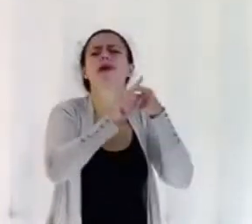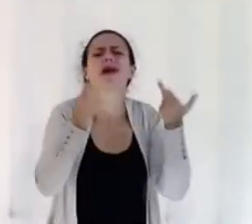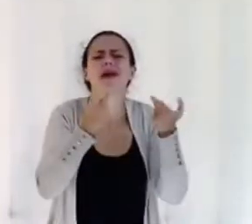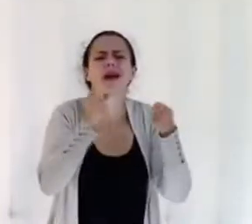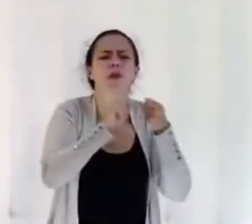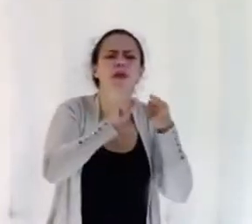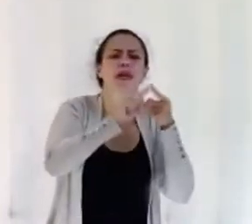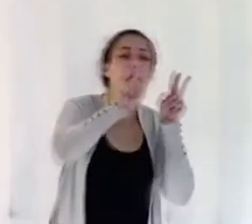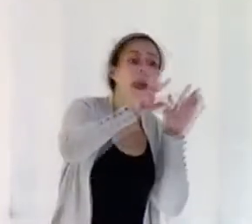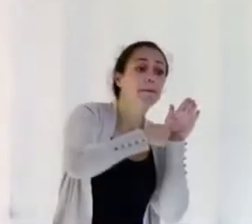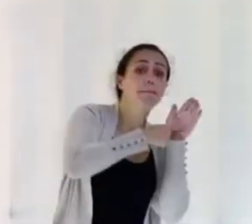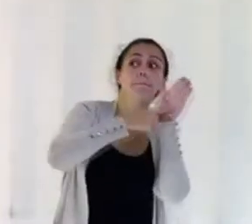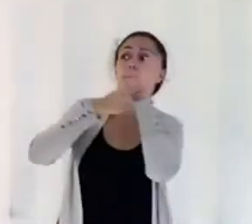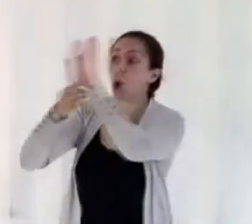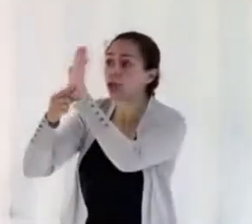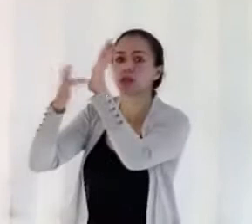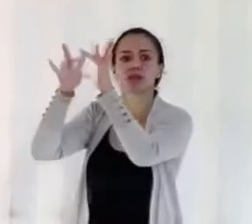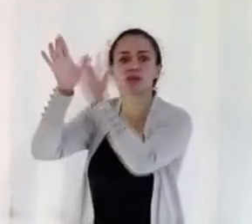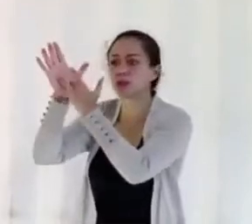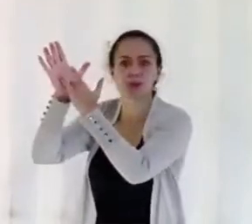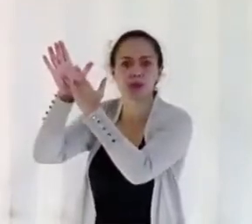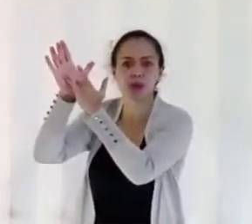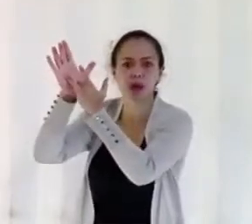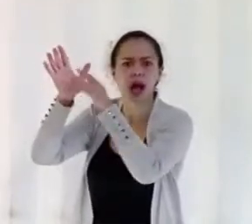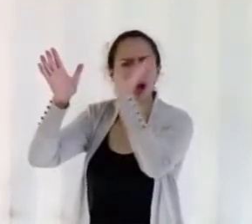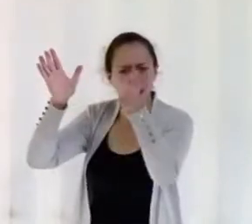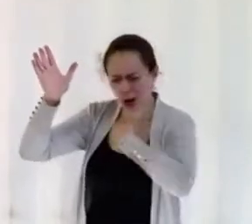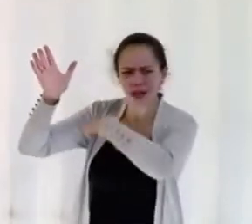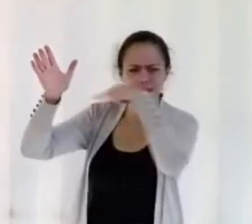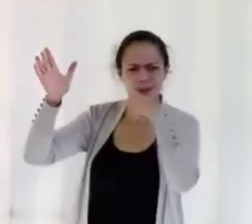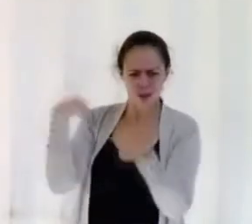voltar a práticas que apontavam para ele, se agora você está nele?